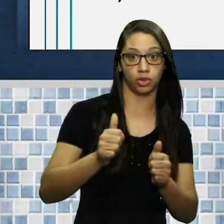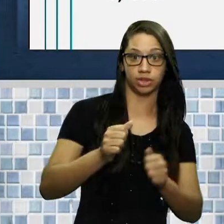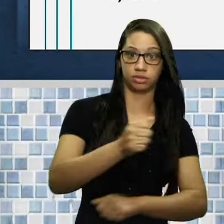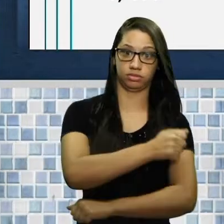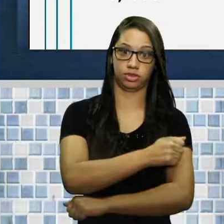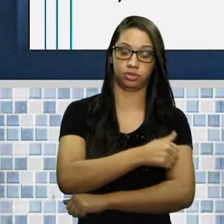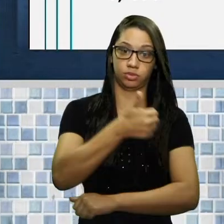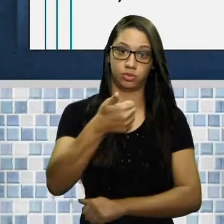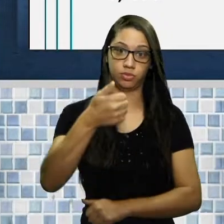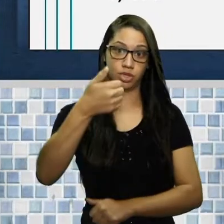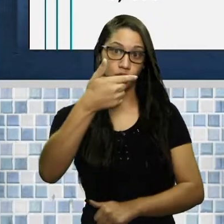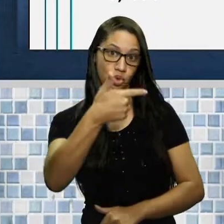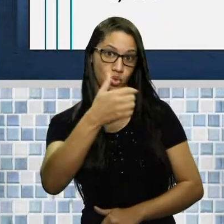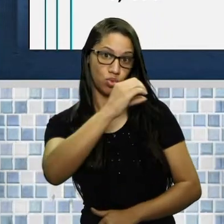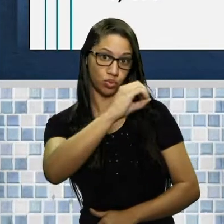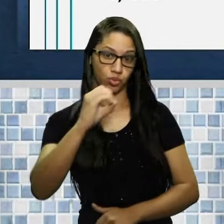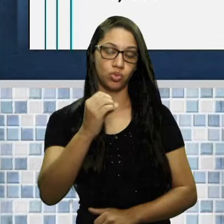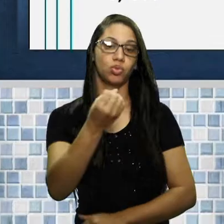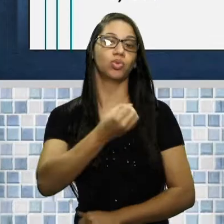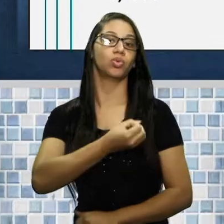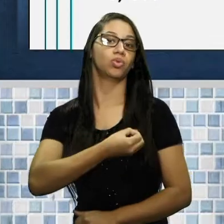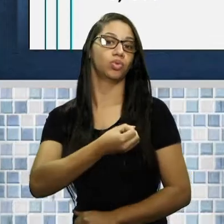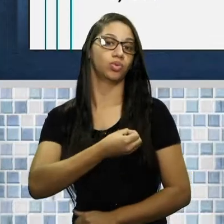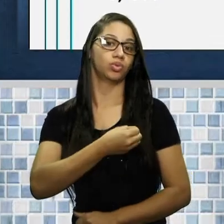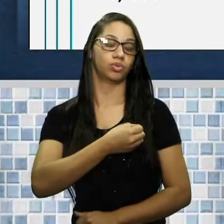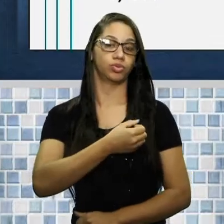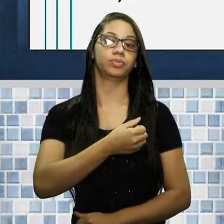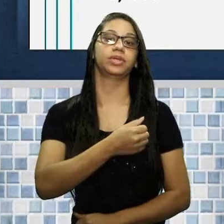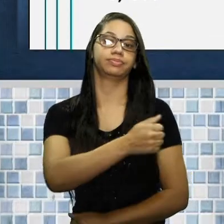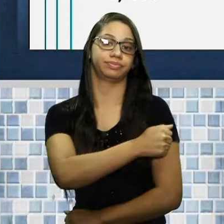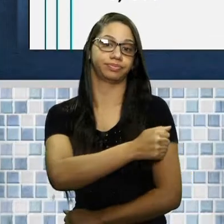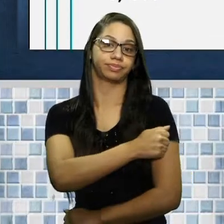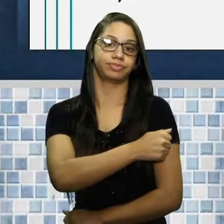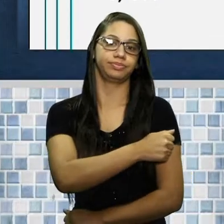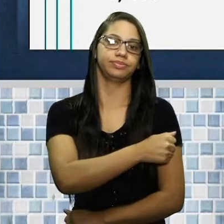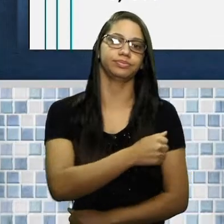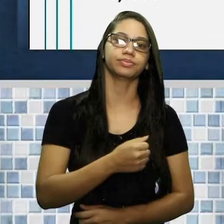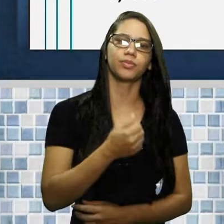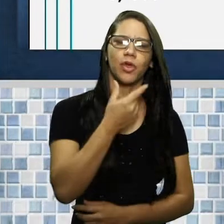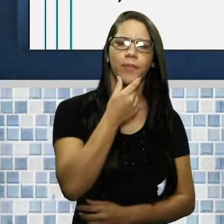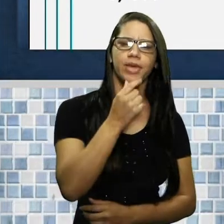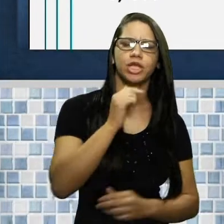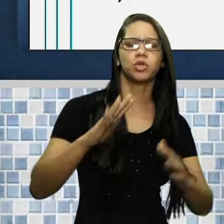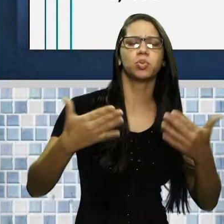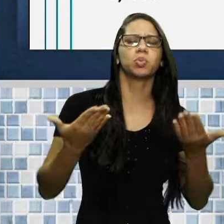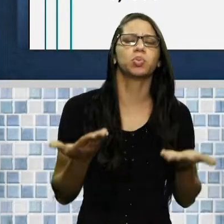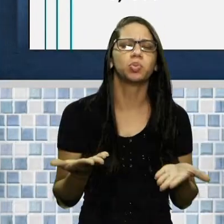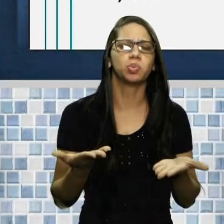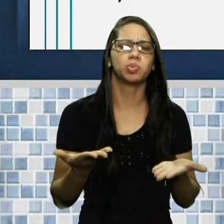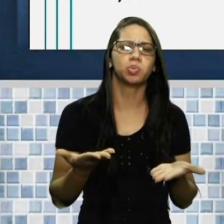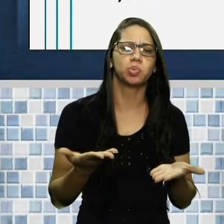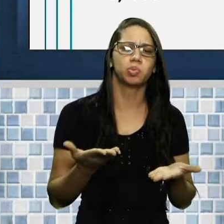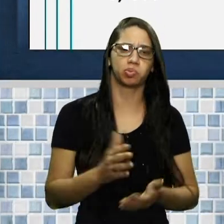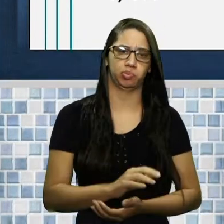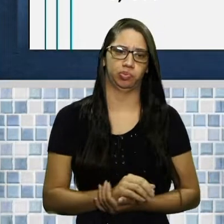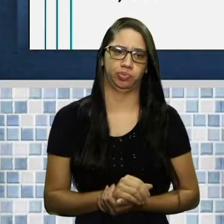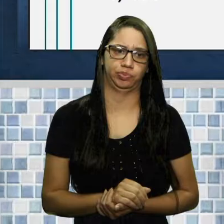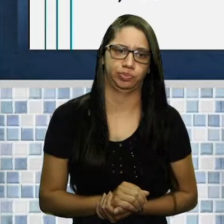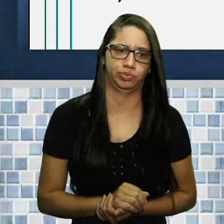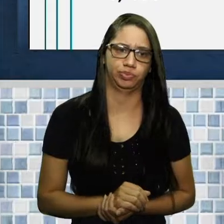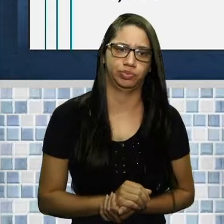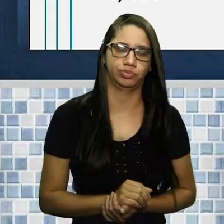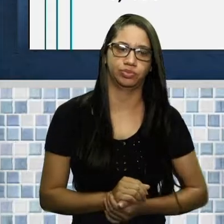1.200. O número de alunos que são meninos é... Então, observe que 60% de